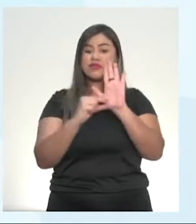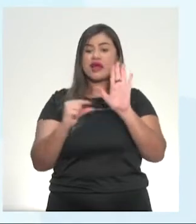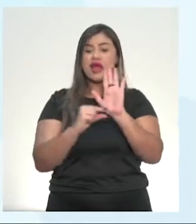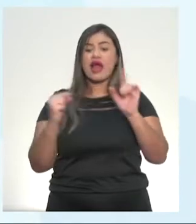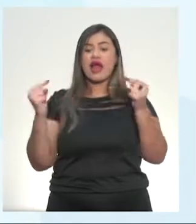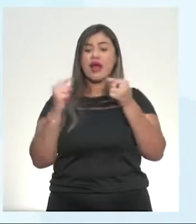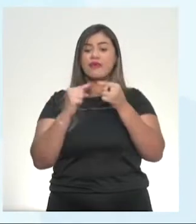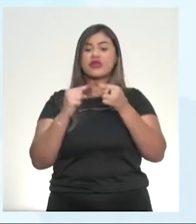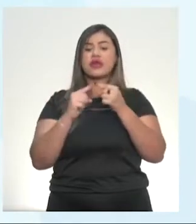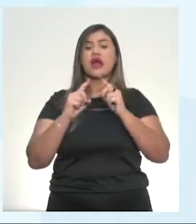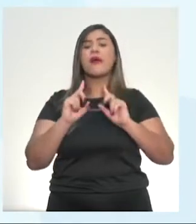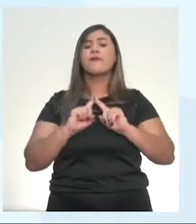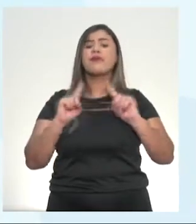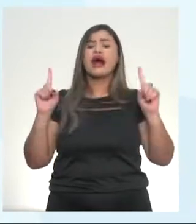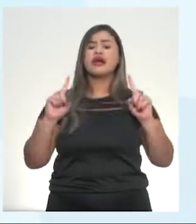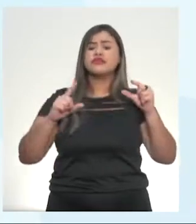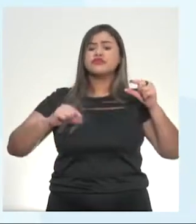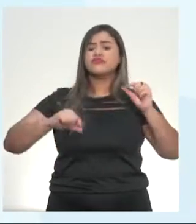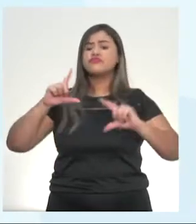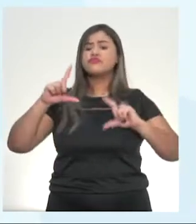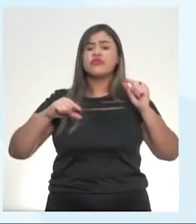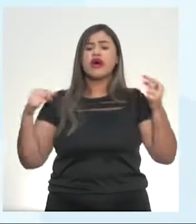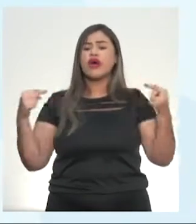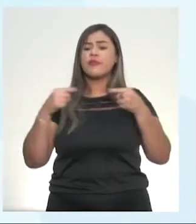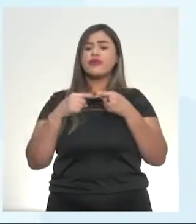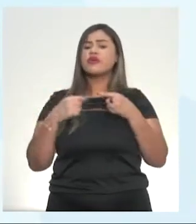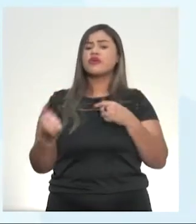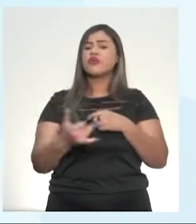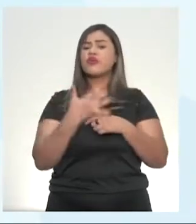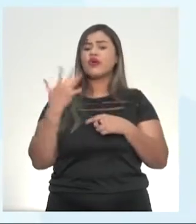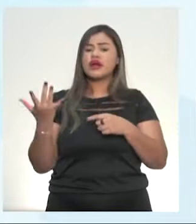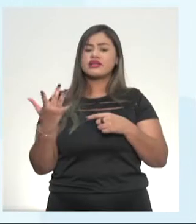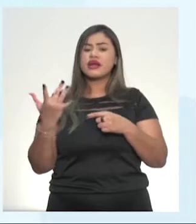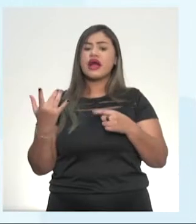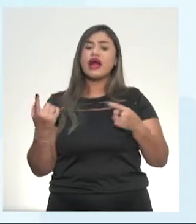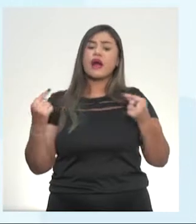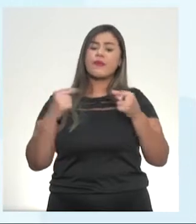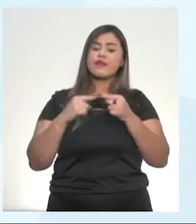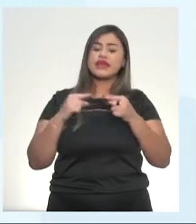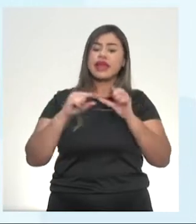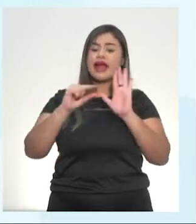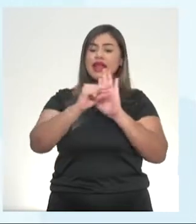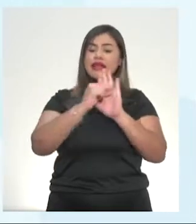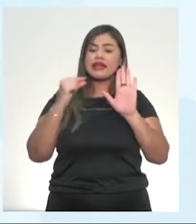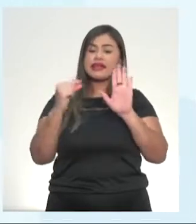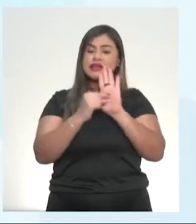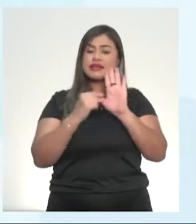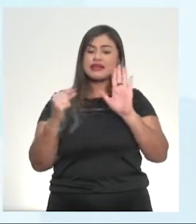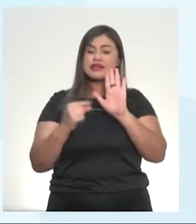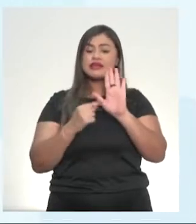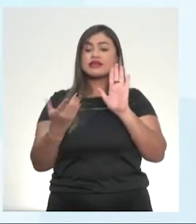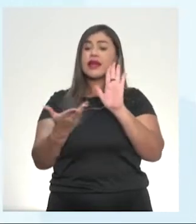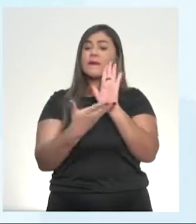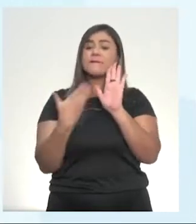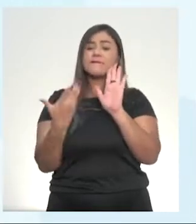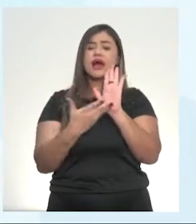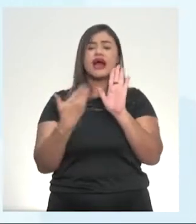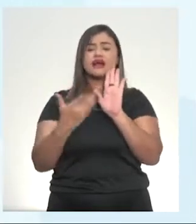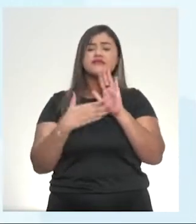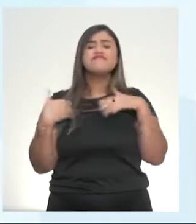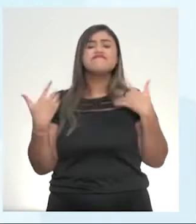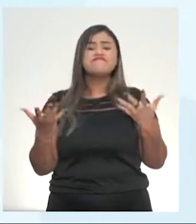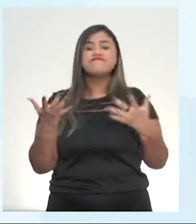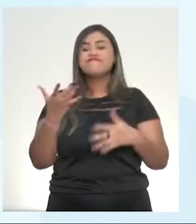Qual é a constante de proporcionalidade entre a grandeza 1 linhas e a grandeza 2 páginas? Esse